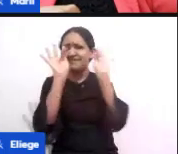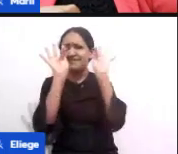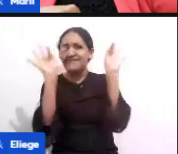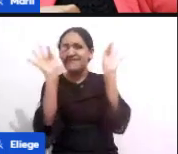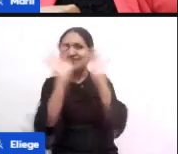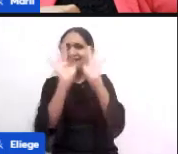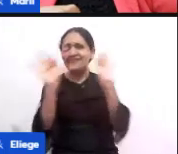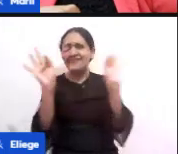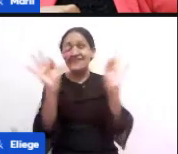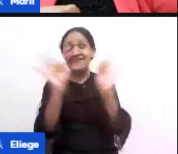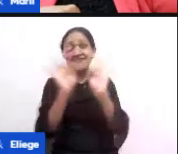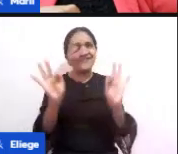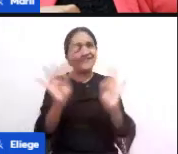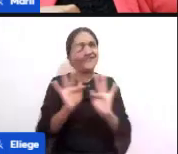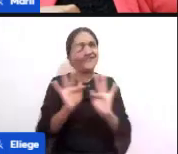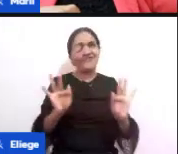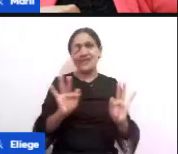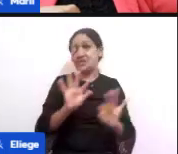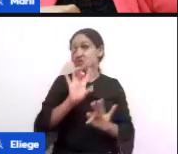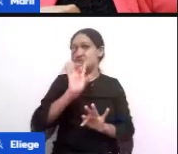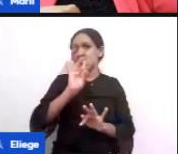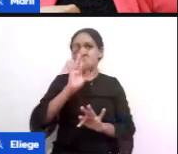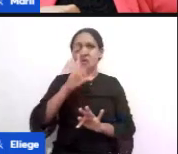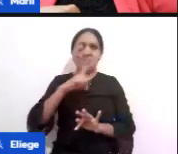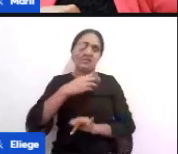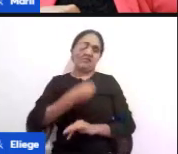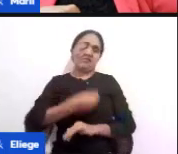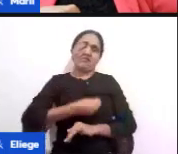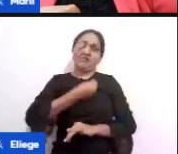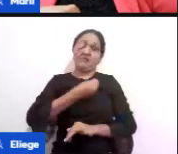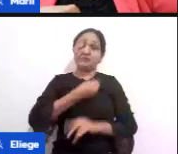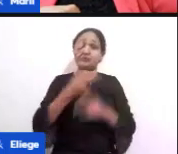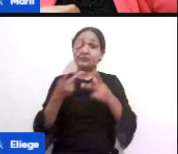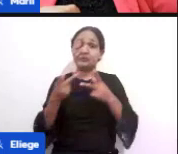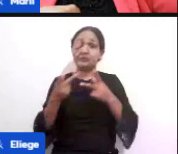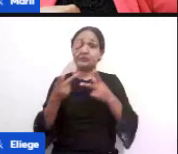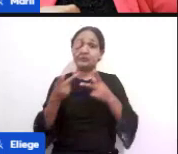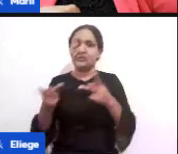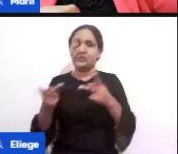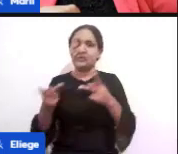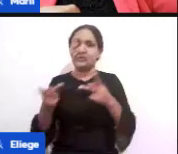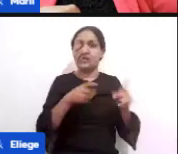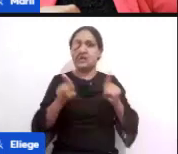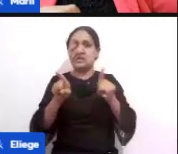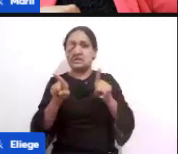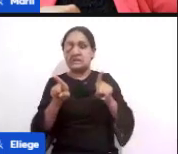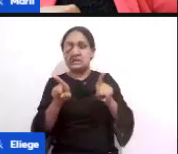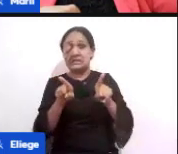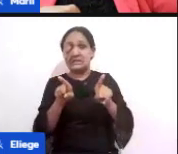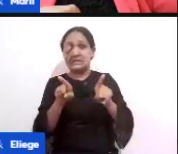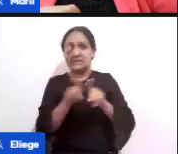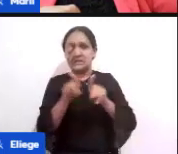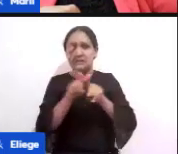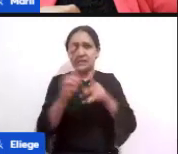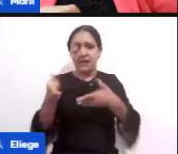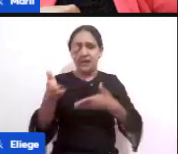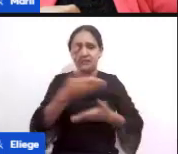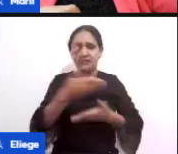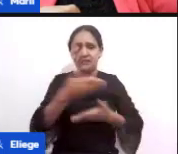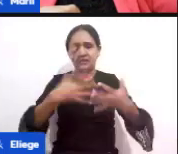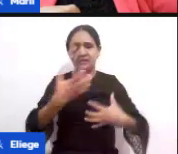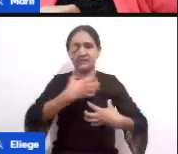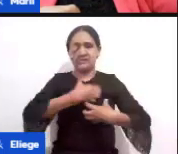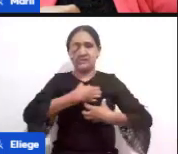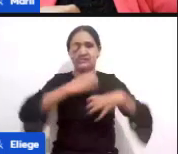por existir. Te convido então a praticar a empatia, a gratidão, o respeito